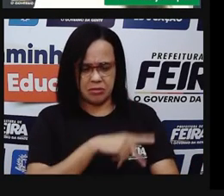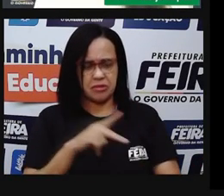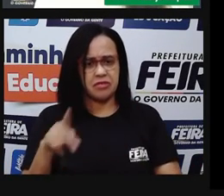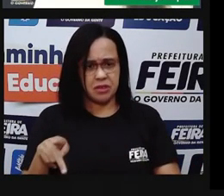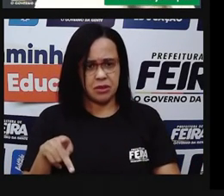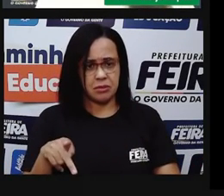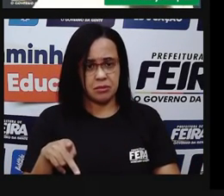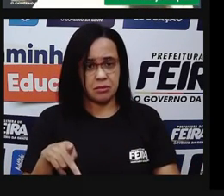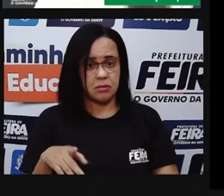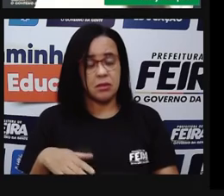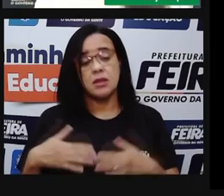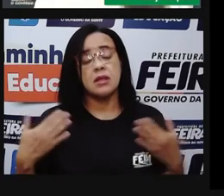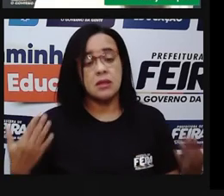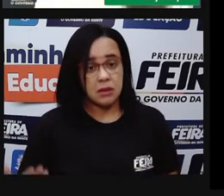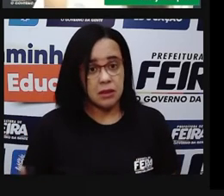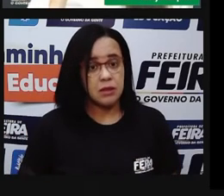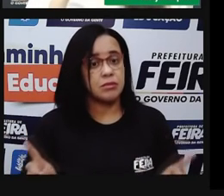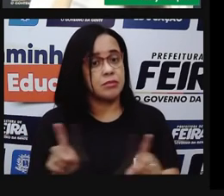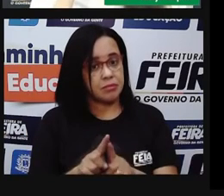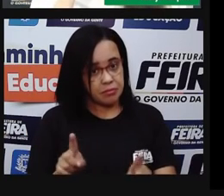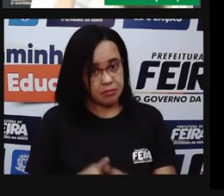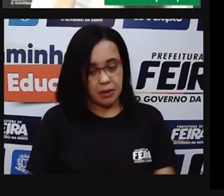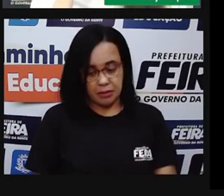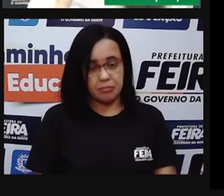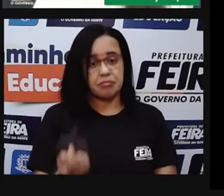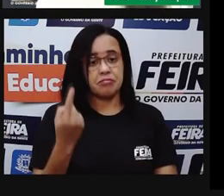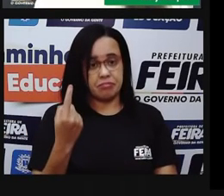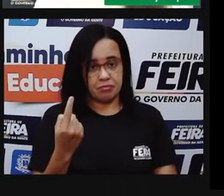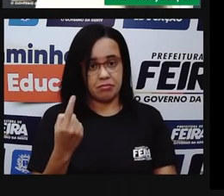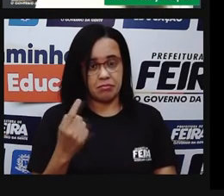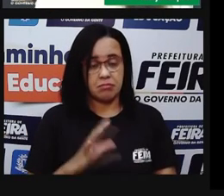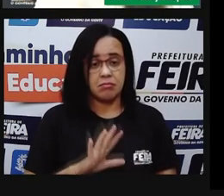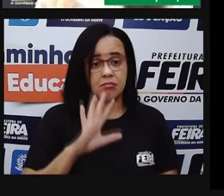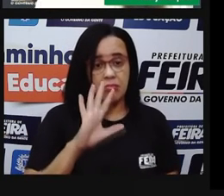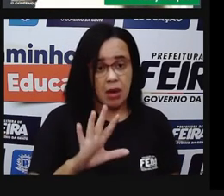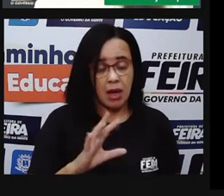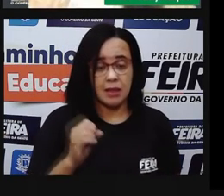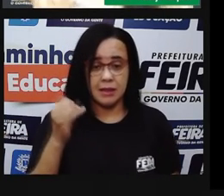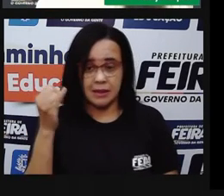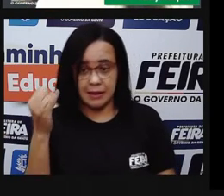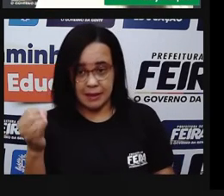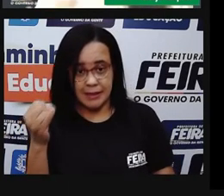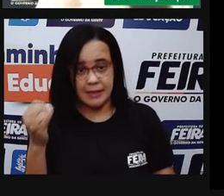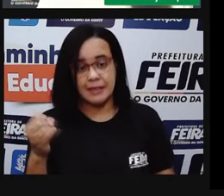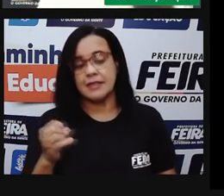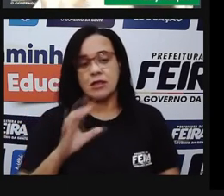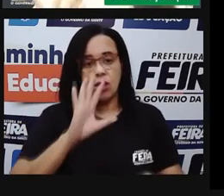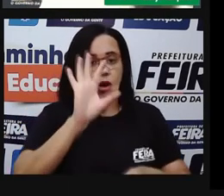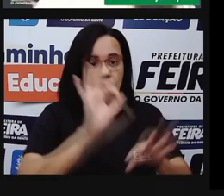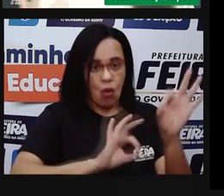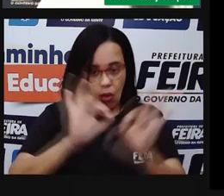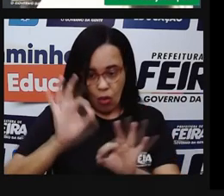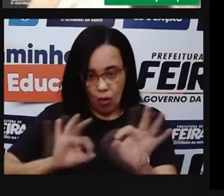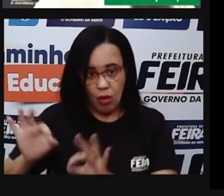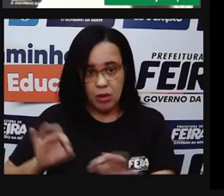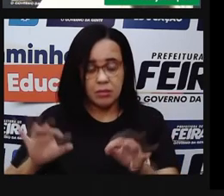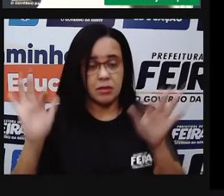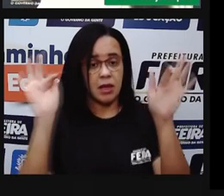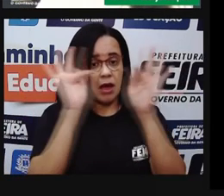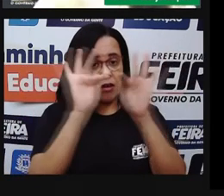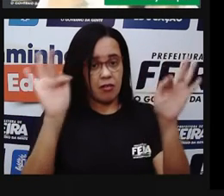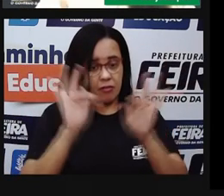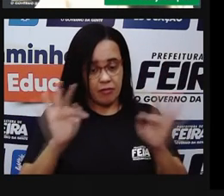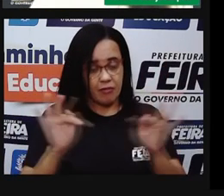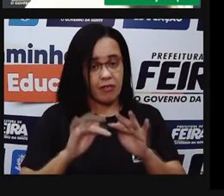já reformulando, já organizando, ela vai ficar completa, né? O homem faz muita palhaçada dançando forró na casa